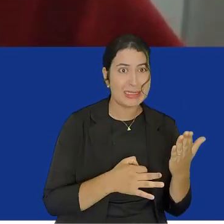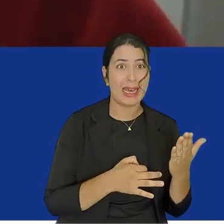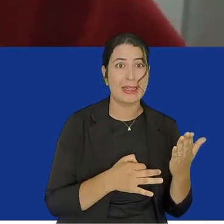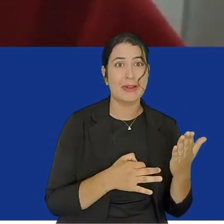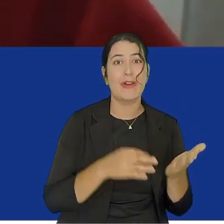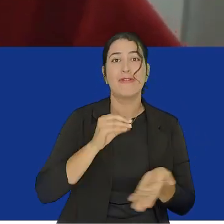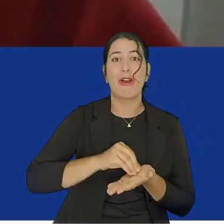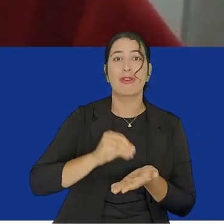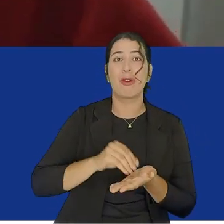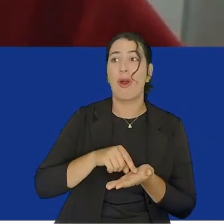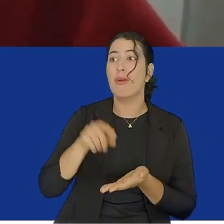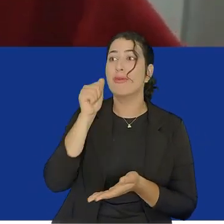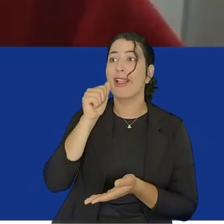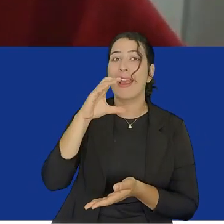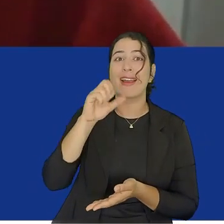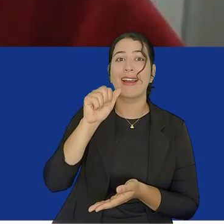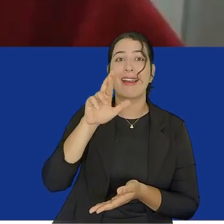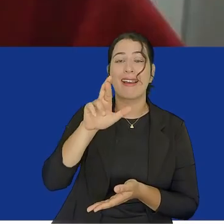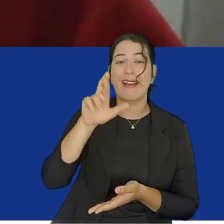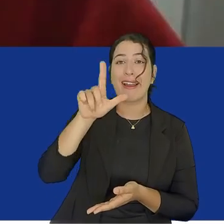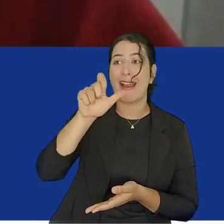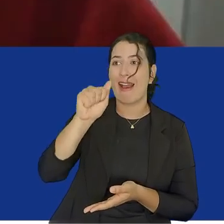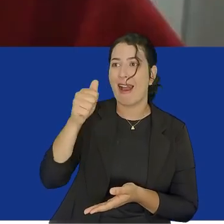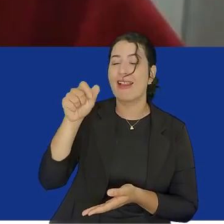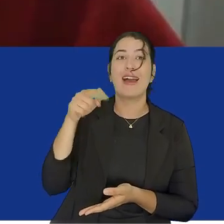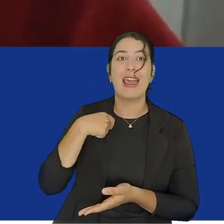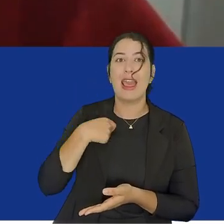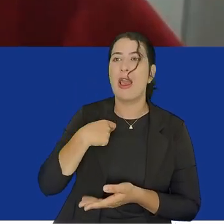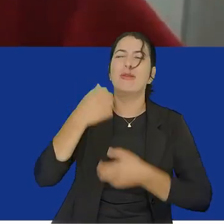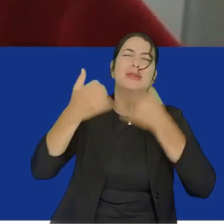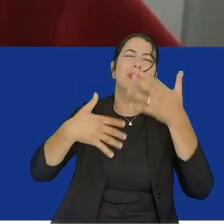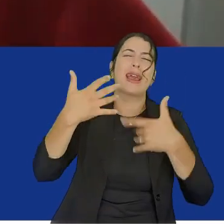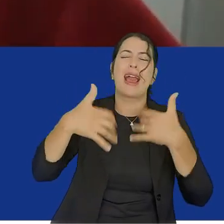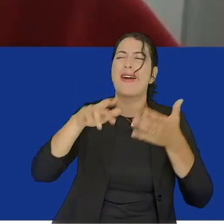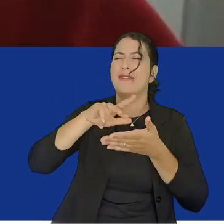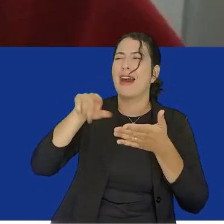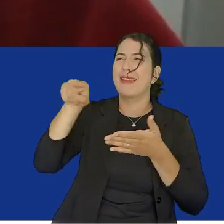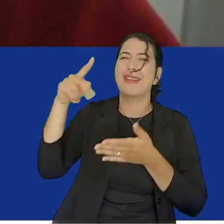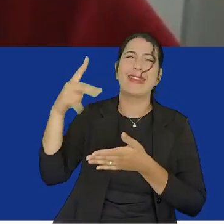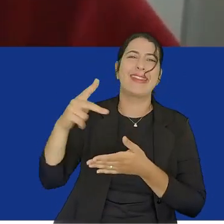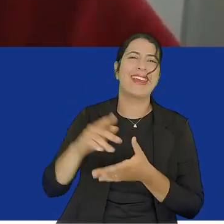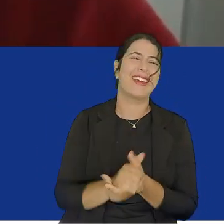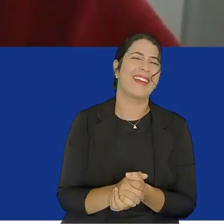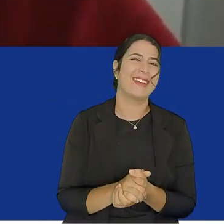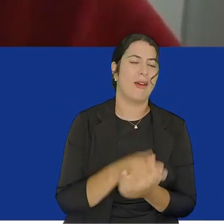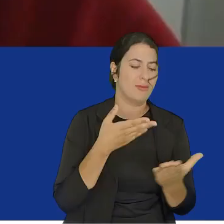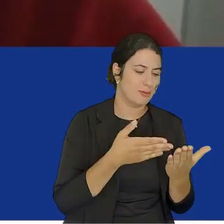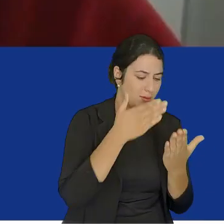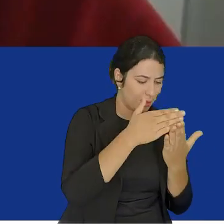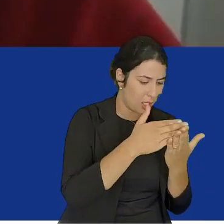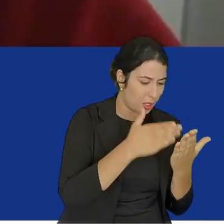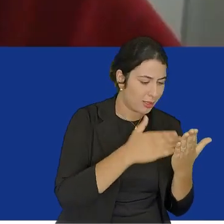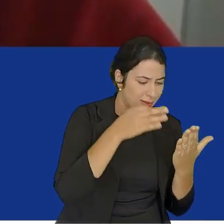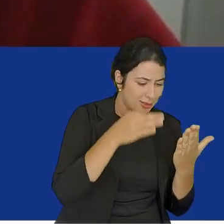né? Aí eu falei, ah, meu Deus, mas tudo bem, né? Antes tarde do que mais tarde. Eles fizeram direitinho aqui, apresenta as participantes,